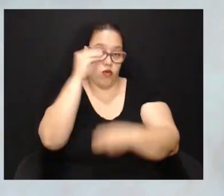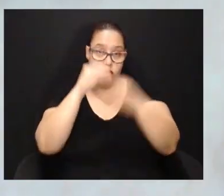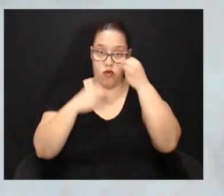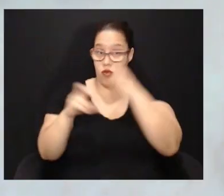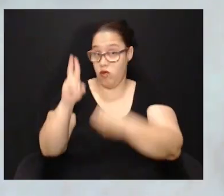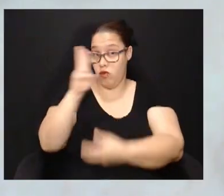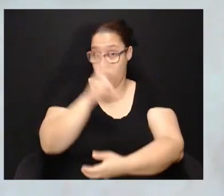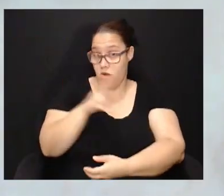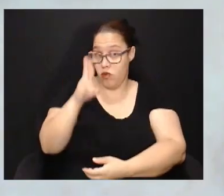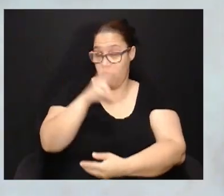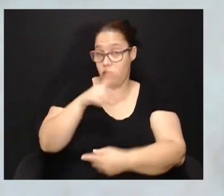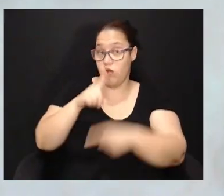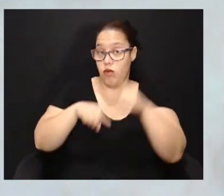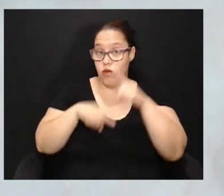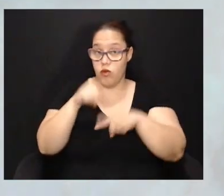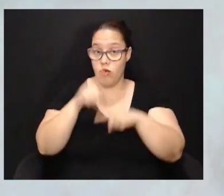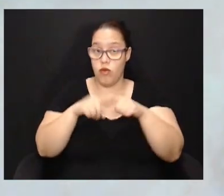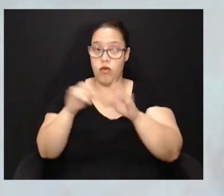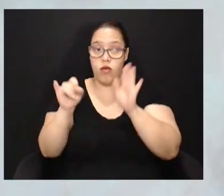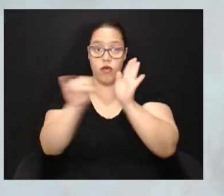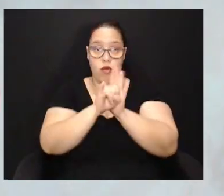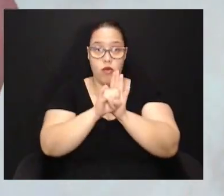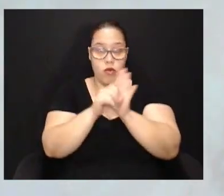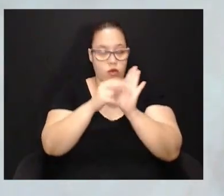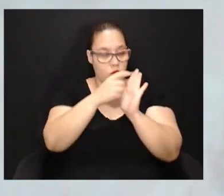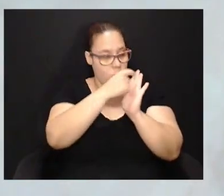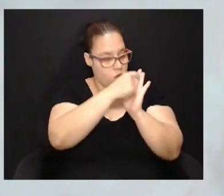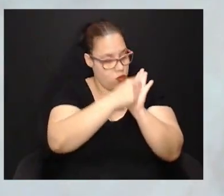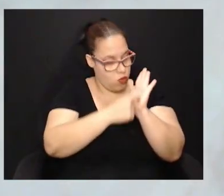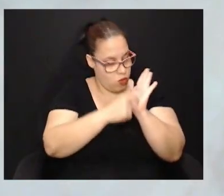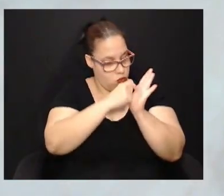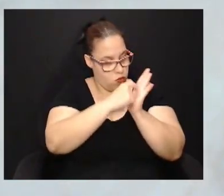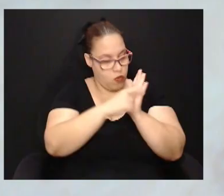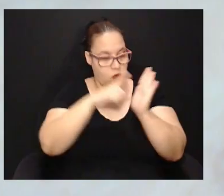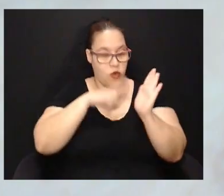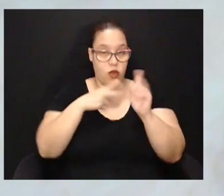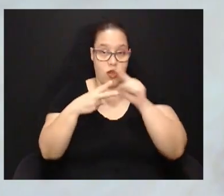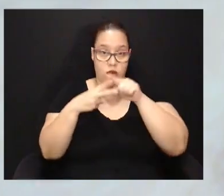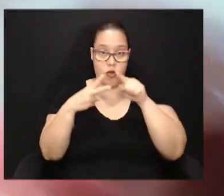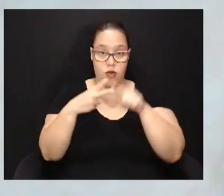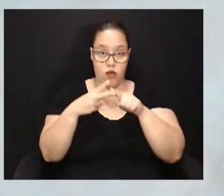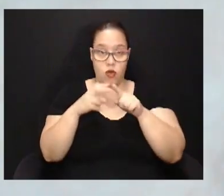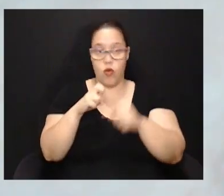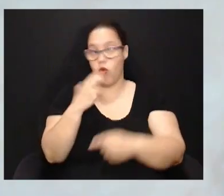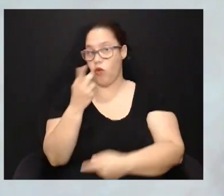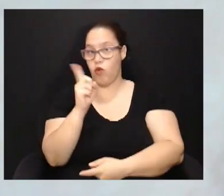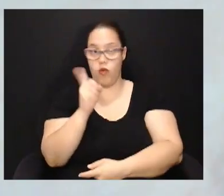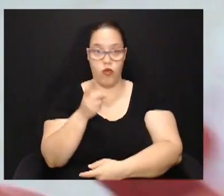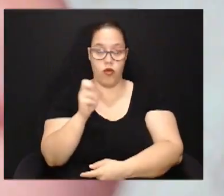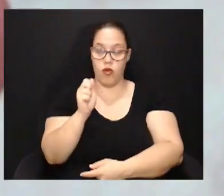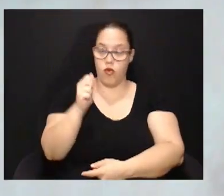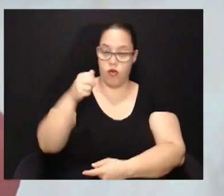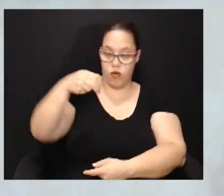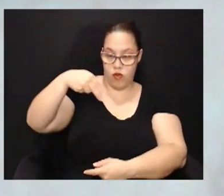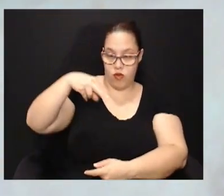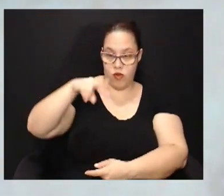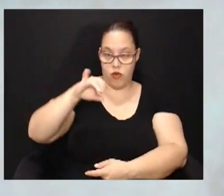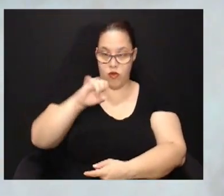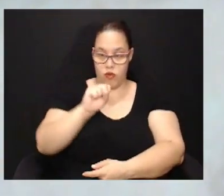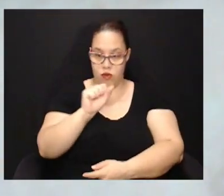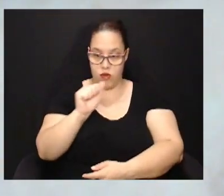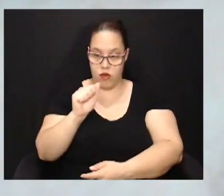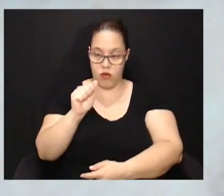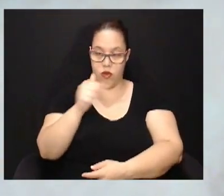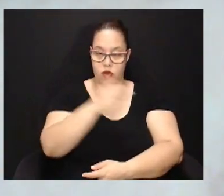que utilizam esses produtos, é que identifiquem no rótulo do produto se contém essa substância ou não. A Anvisa publicou